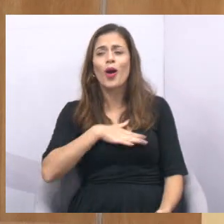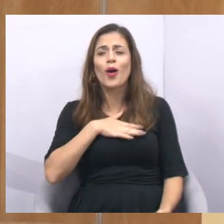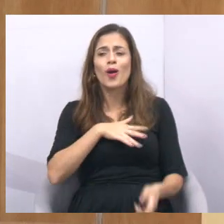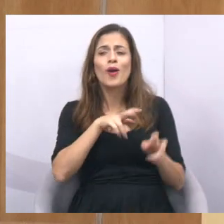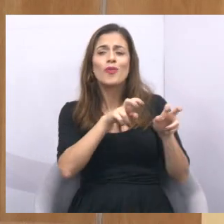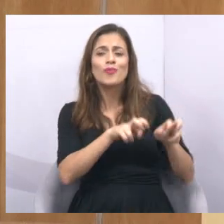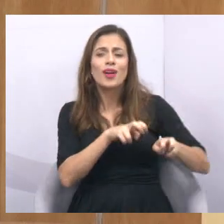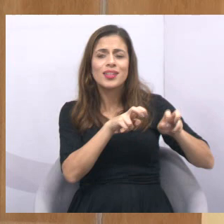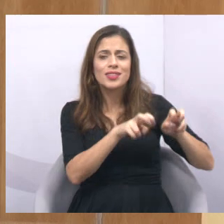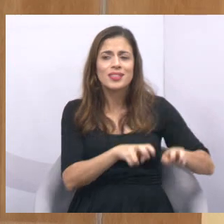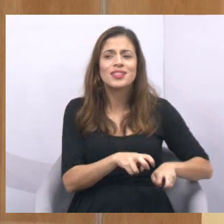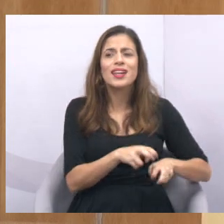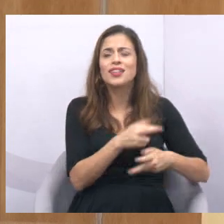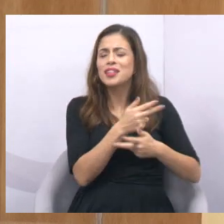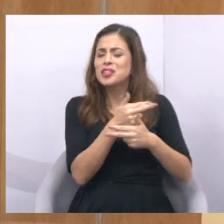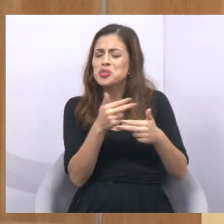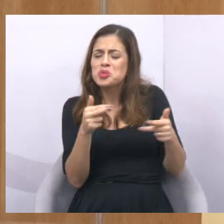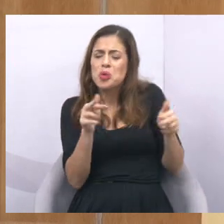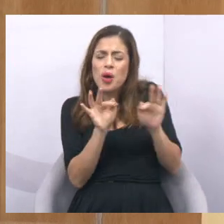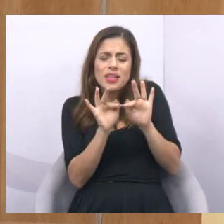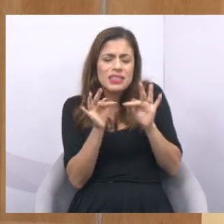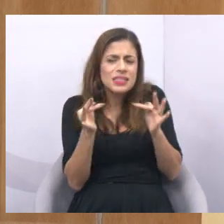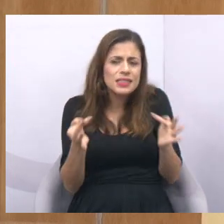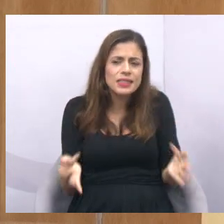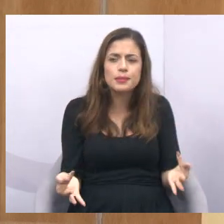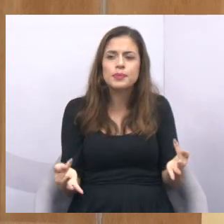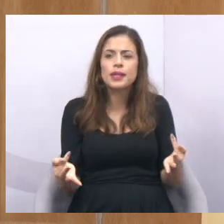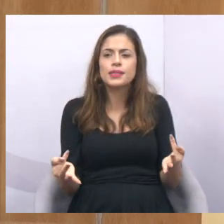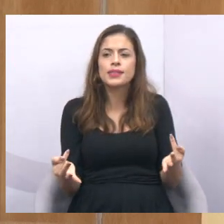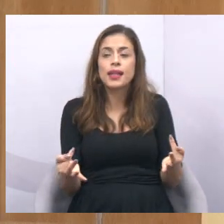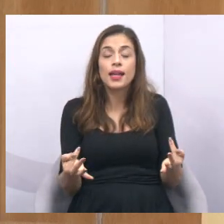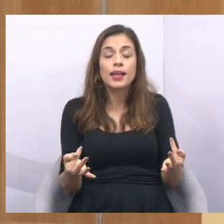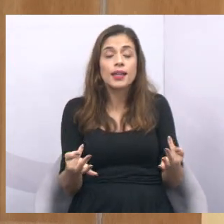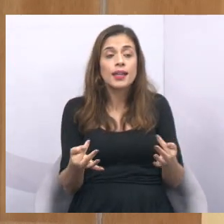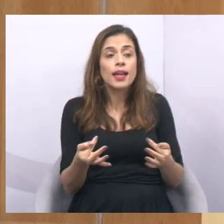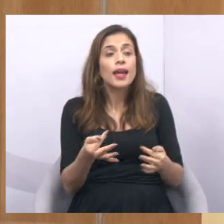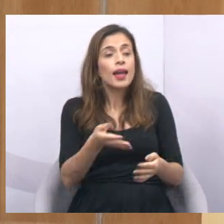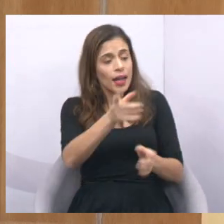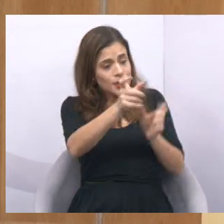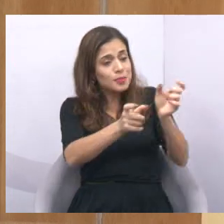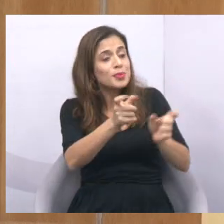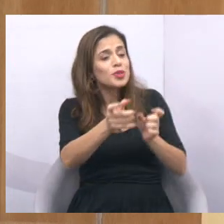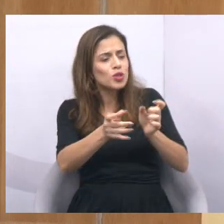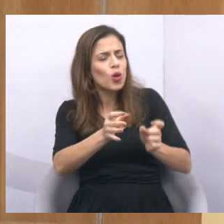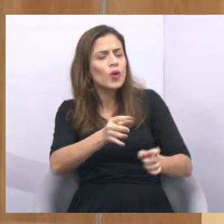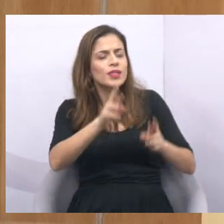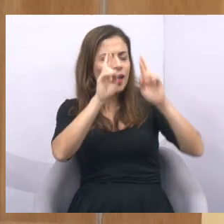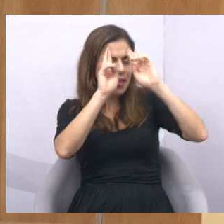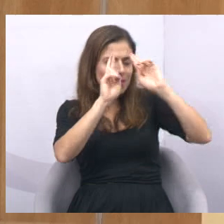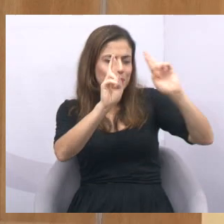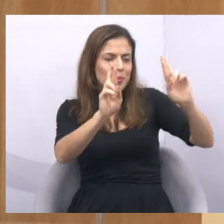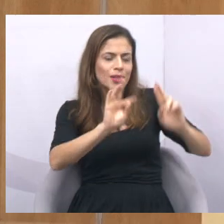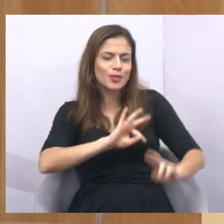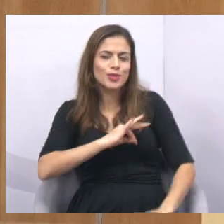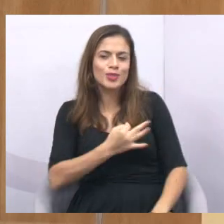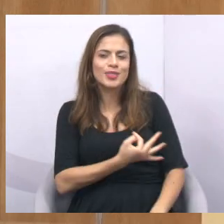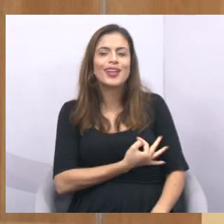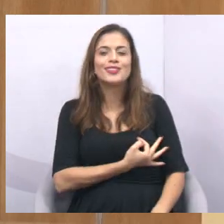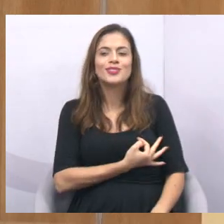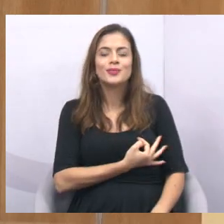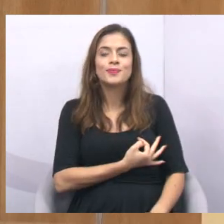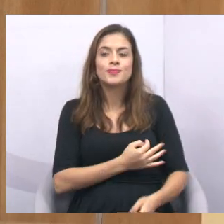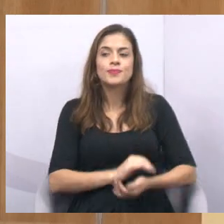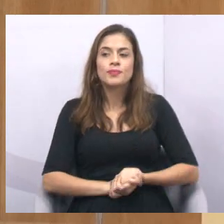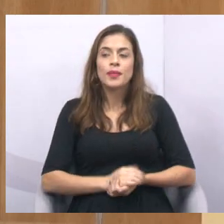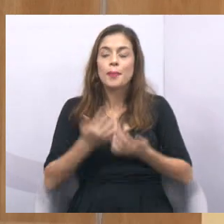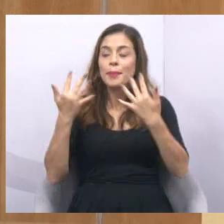que gosta das coisas simples e trata as pessoas com dignidade e respeito. Meus parabéns, parabéns,